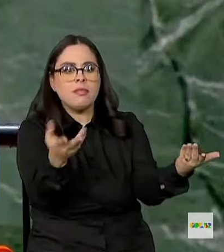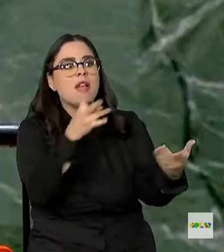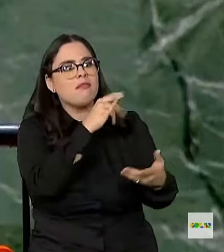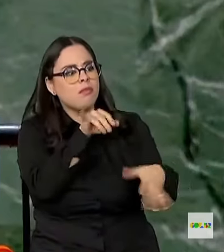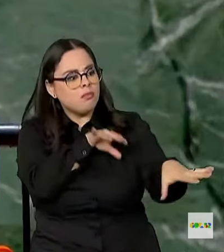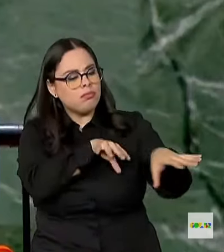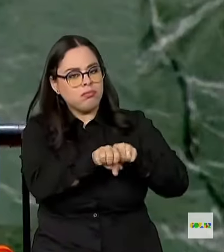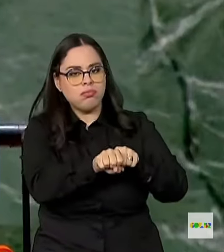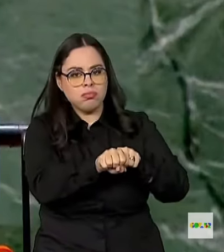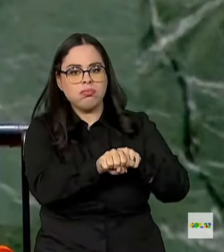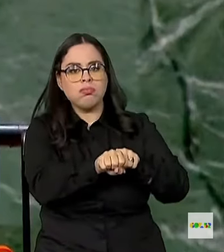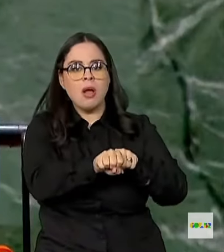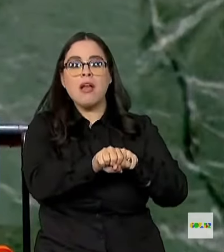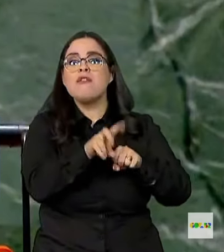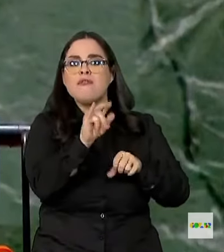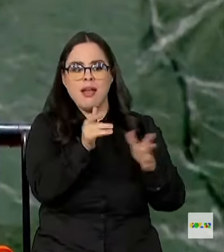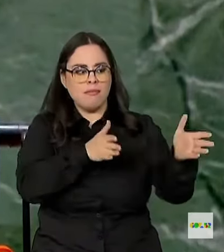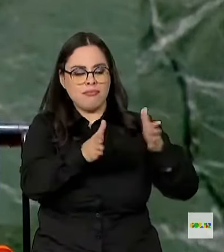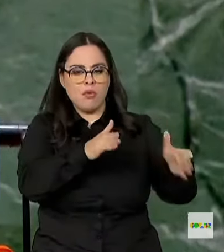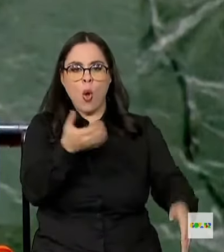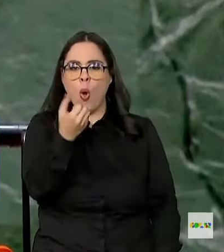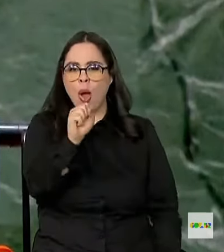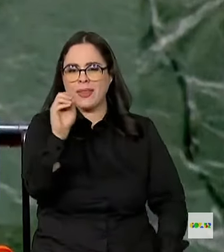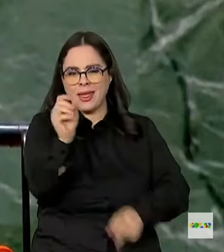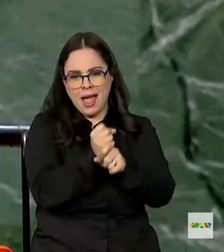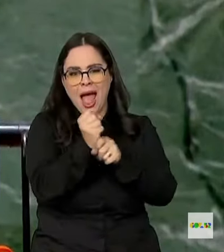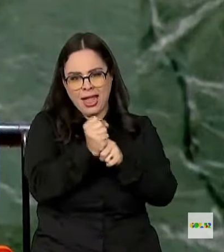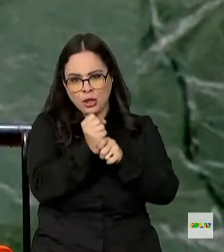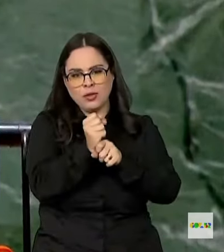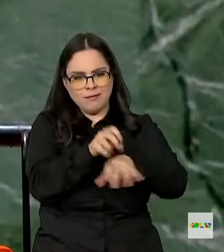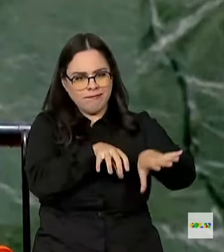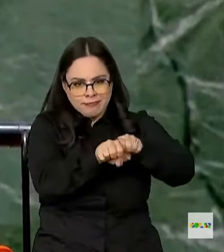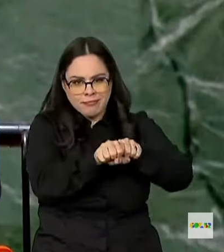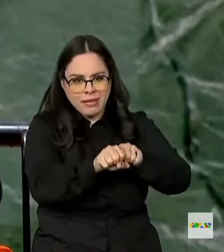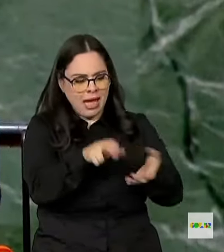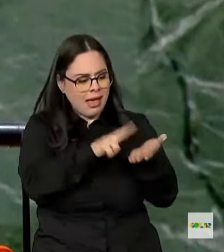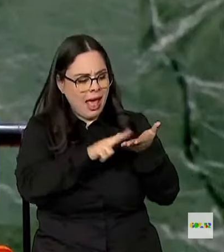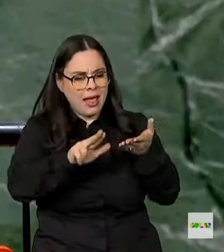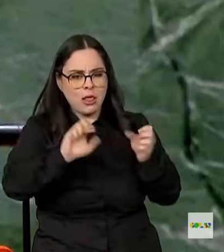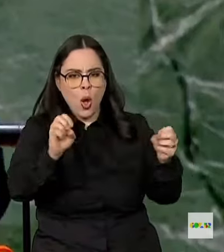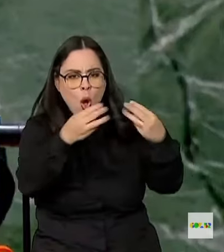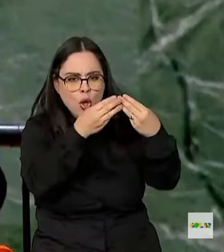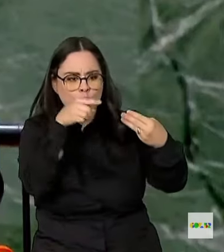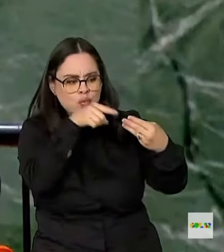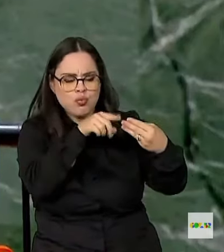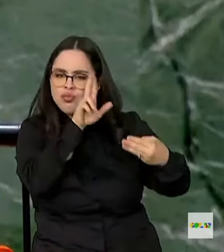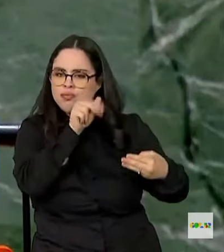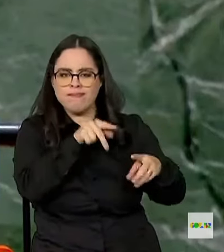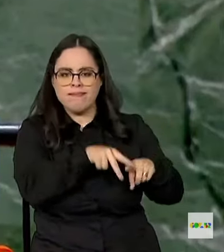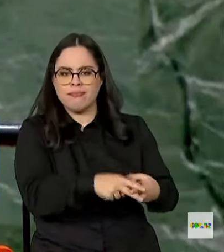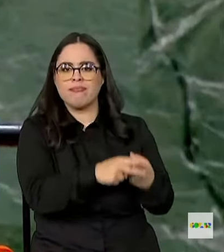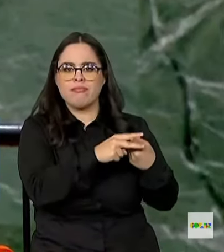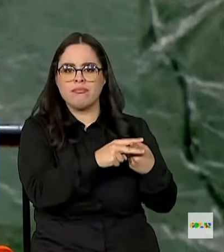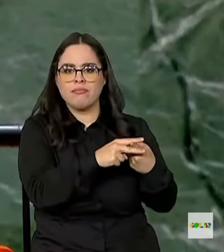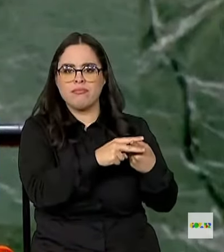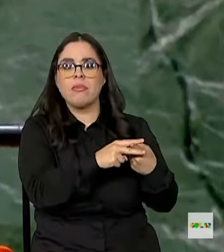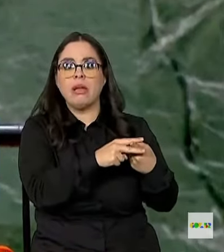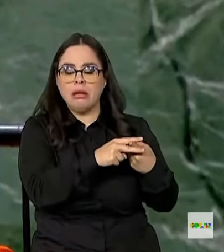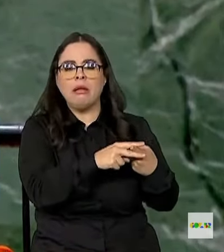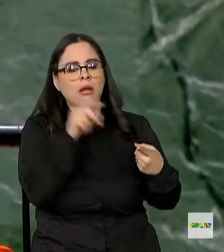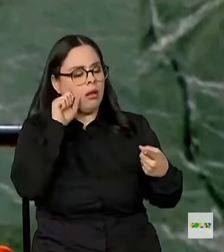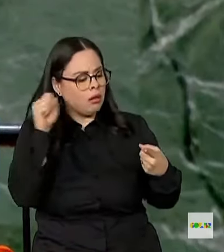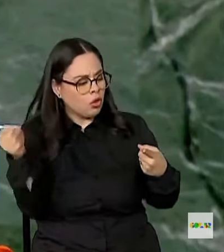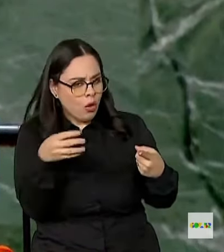completar 80 anos, a Carta das Nações Unidas nunca passou por uma reforma abrangente.